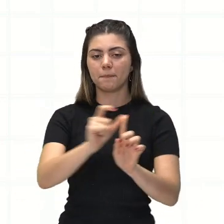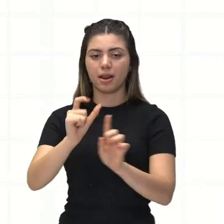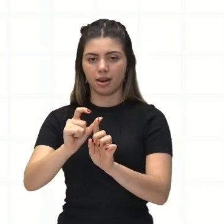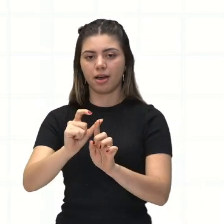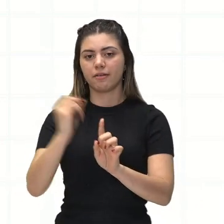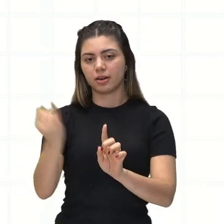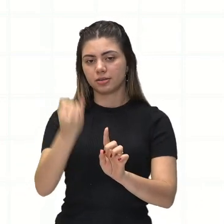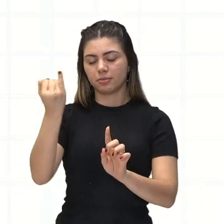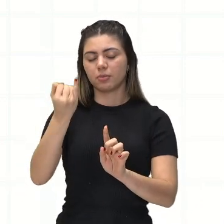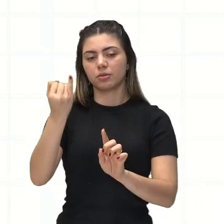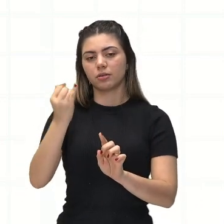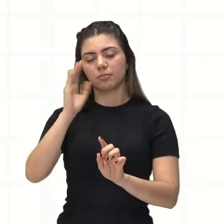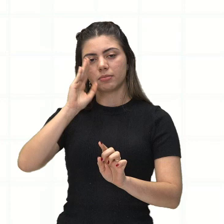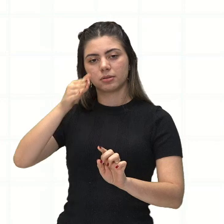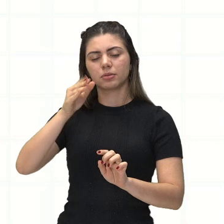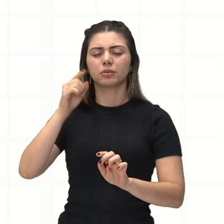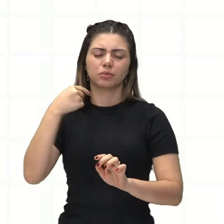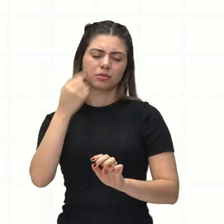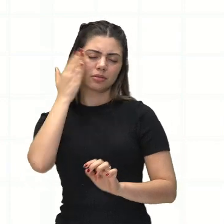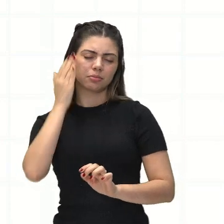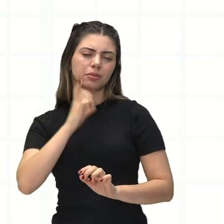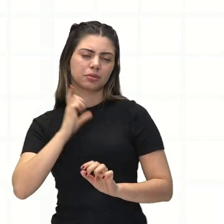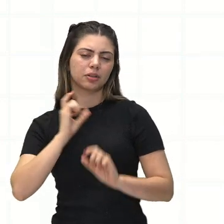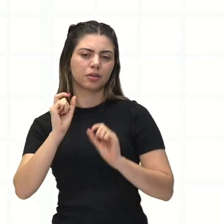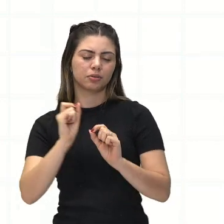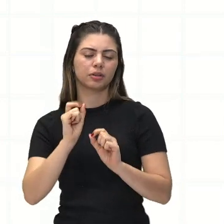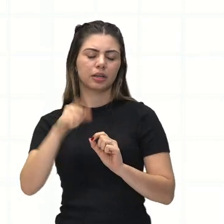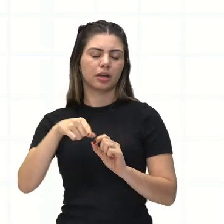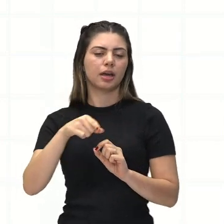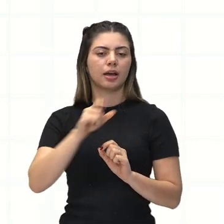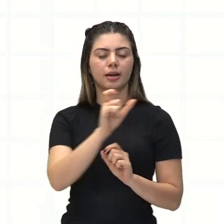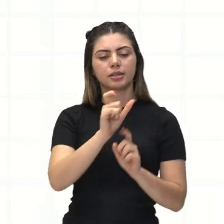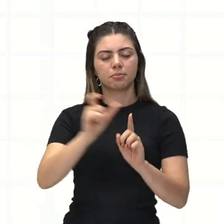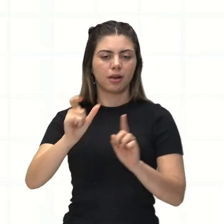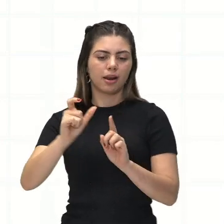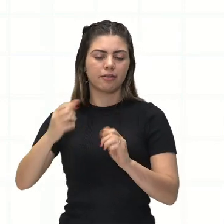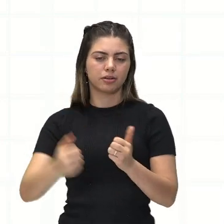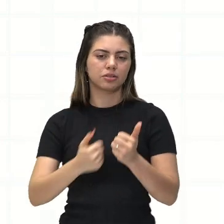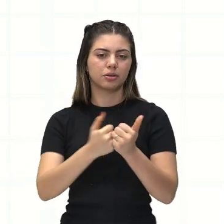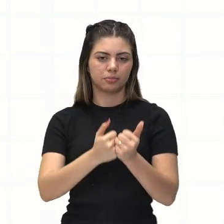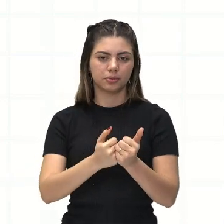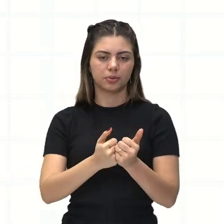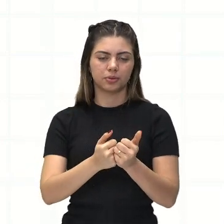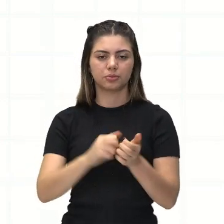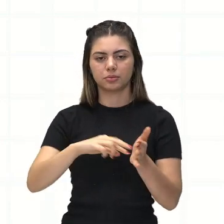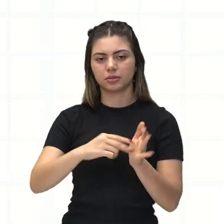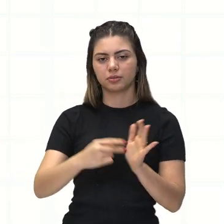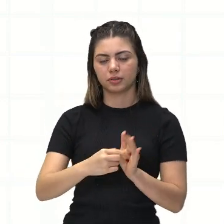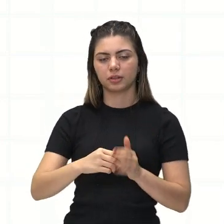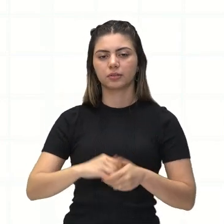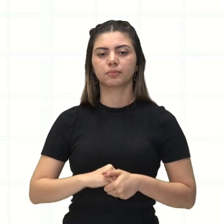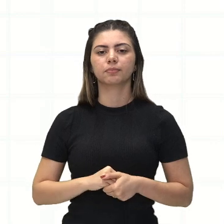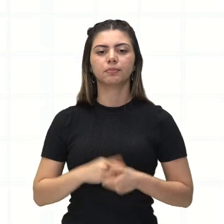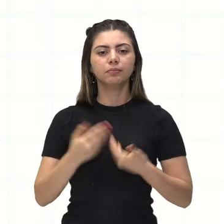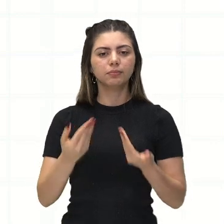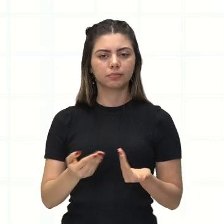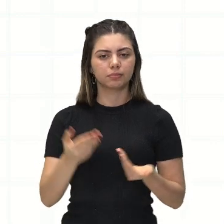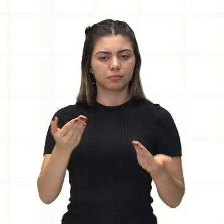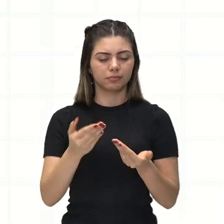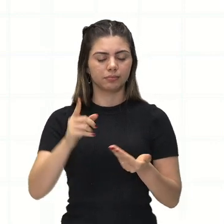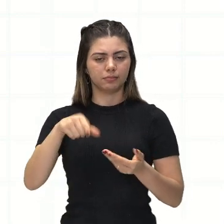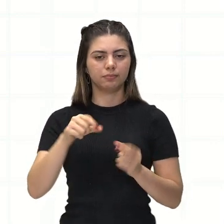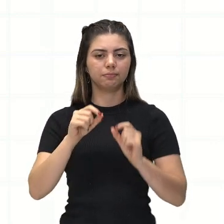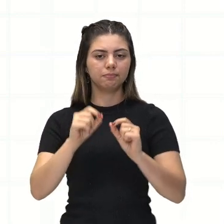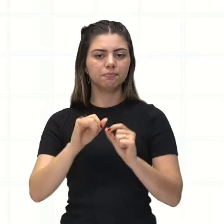integrantes. Sabem que existem também os termos essenciais e os termos acessórios. No caso dos integrantes, eles são os que complementam